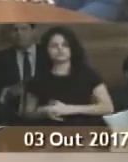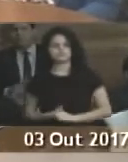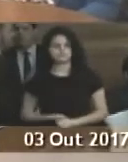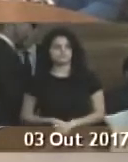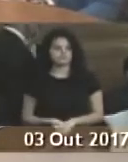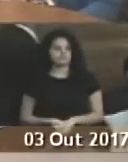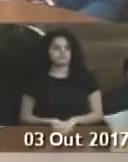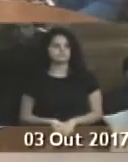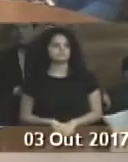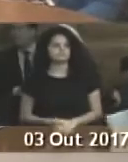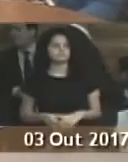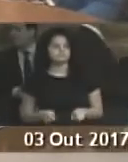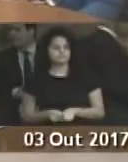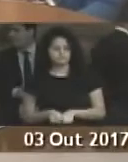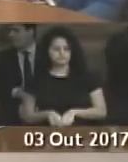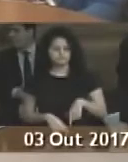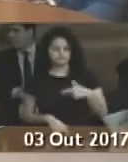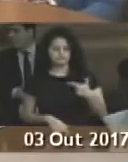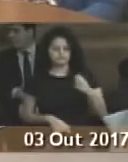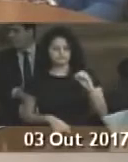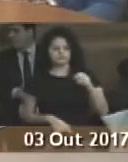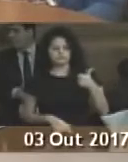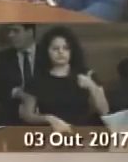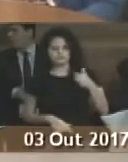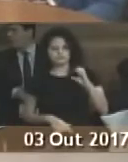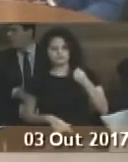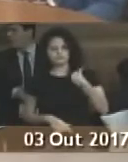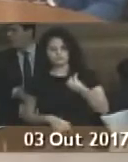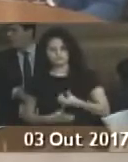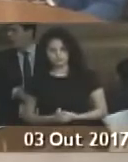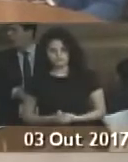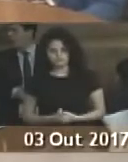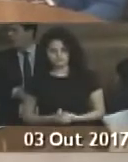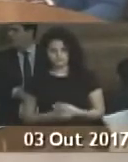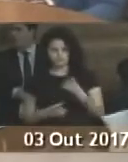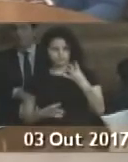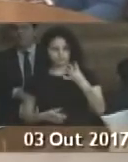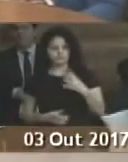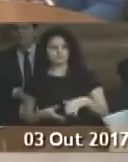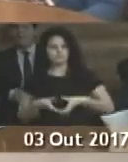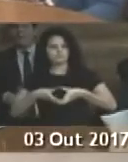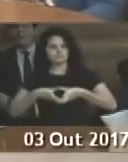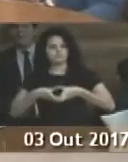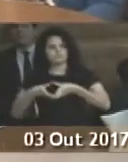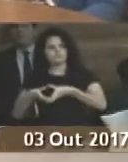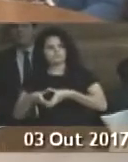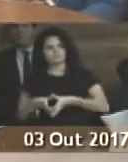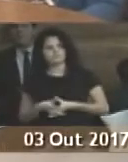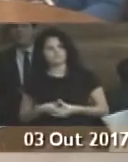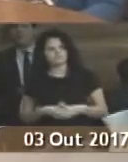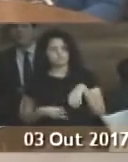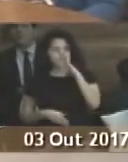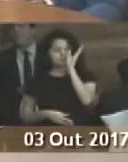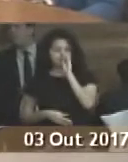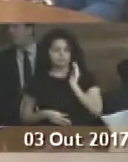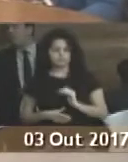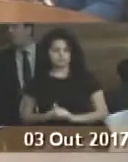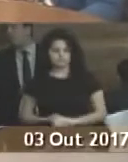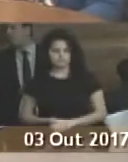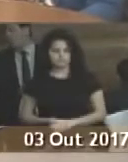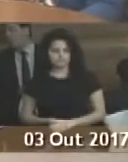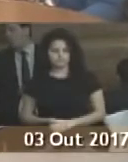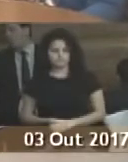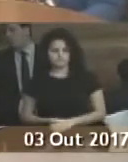Em 2016, quarto colocado do Círculo Brasileiro de Canoagem Oceânica Sênior. 2017,